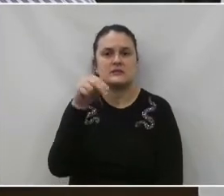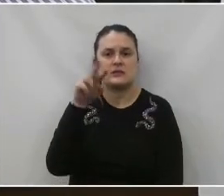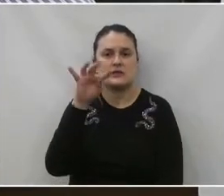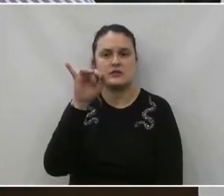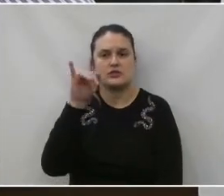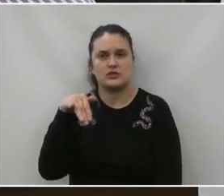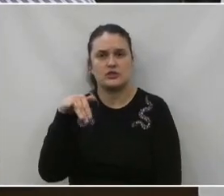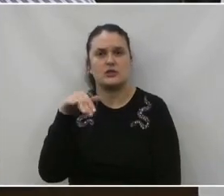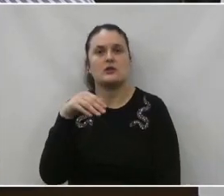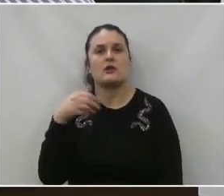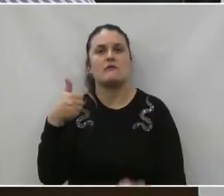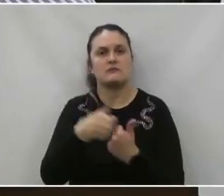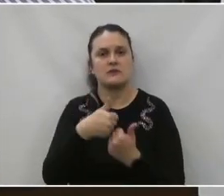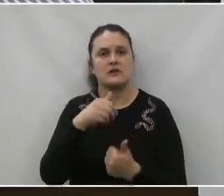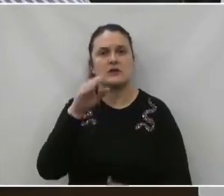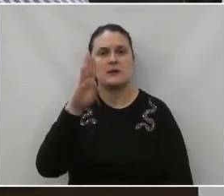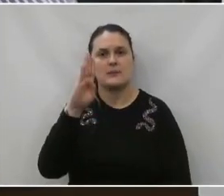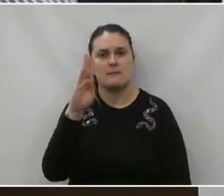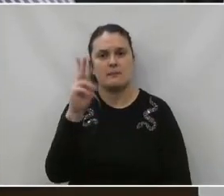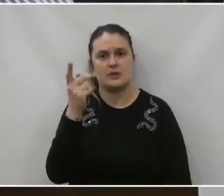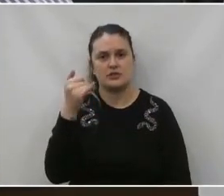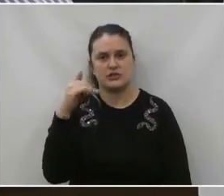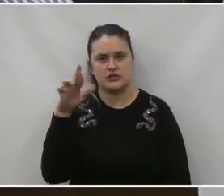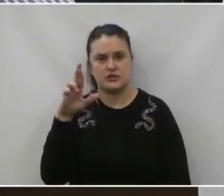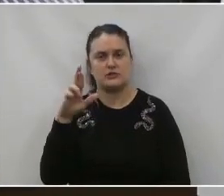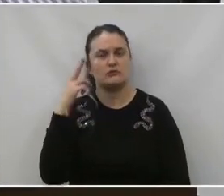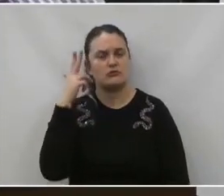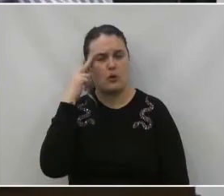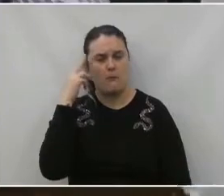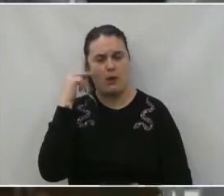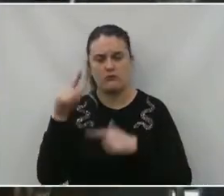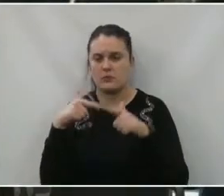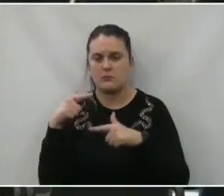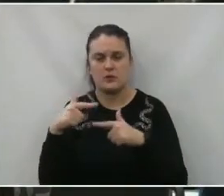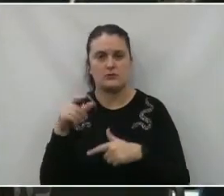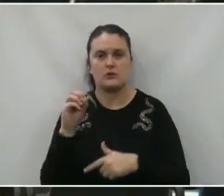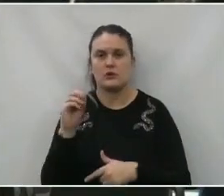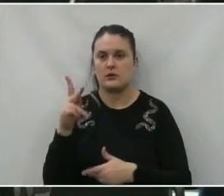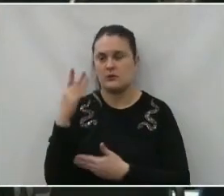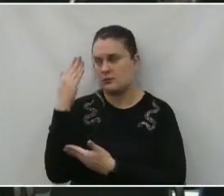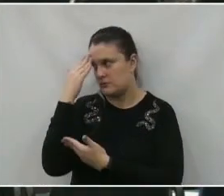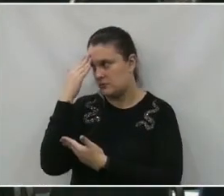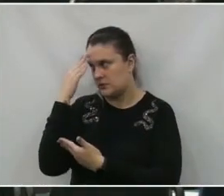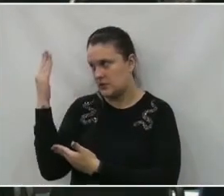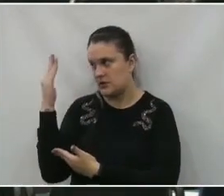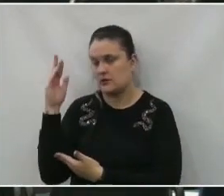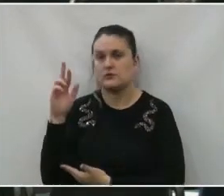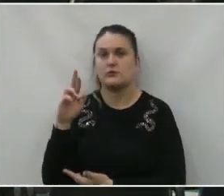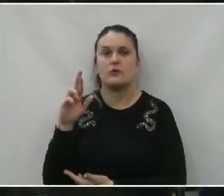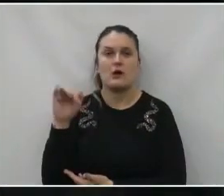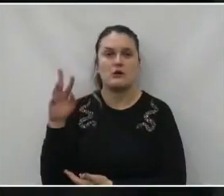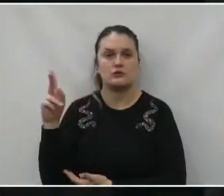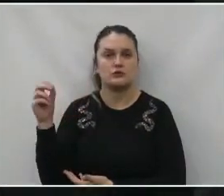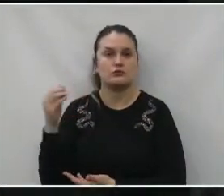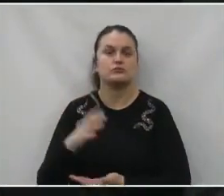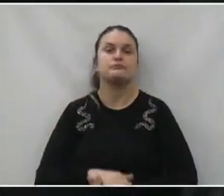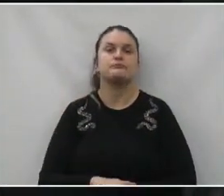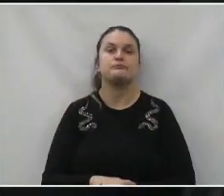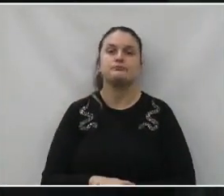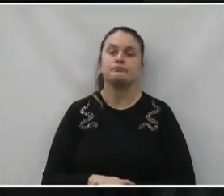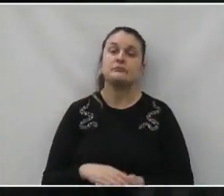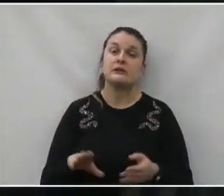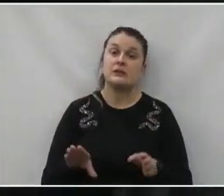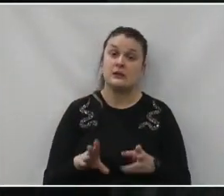que praticamente estão atendendo a população. Seria isso, meu amigo Rático. Valeu, obrigado ao vereador. Quero